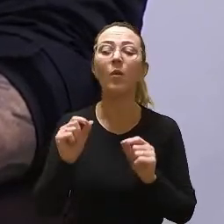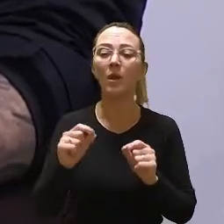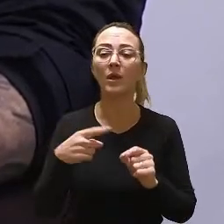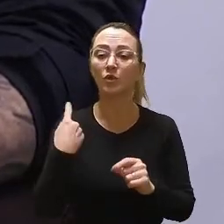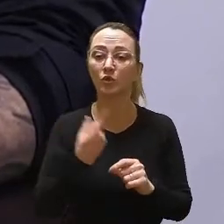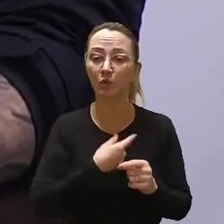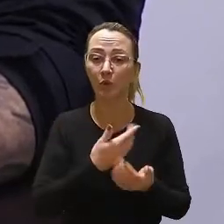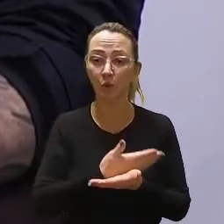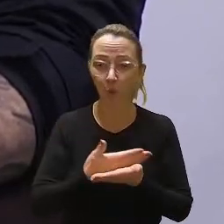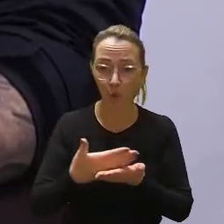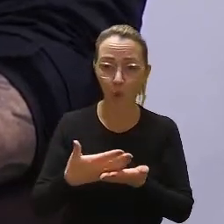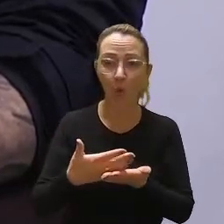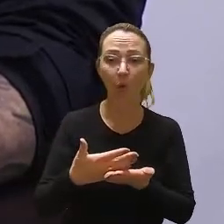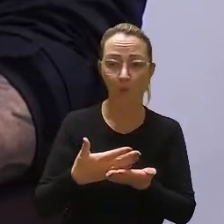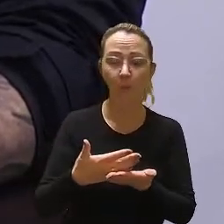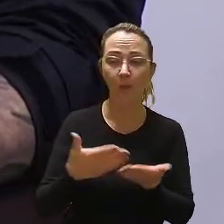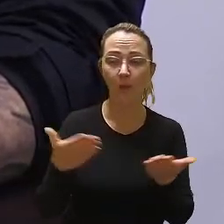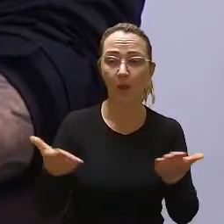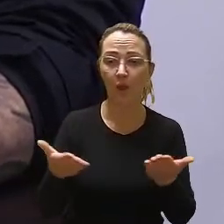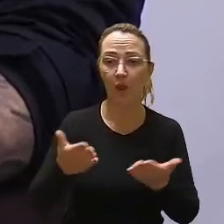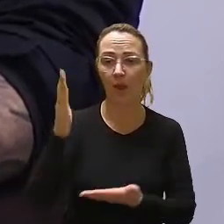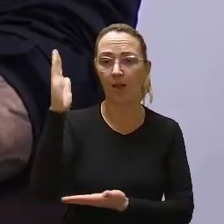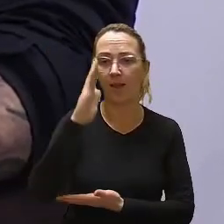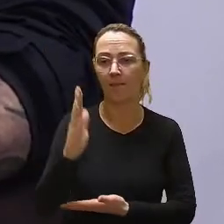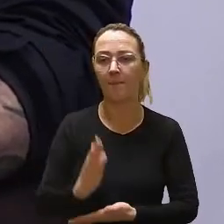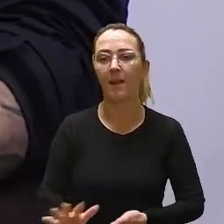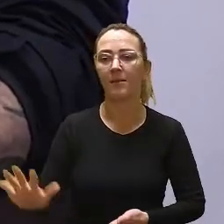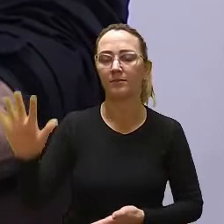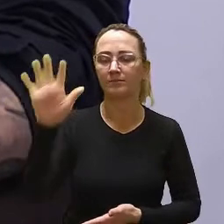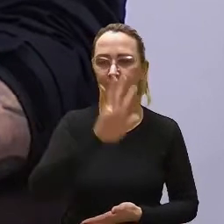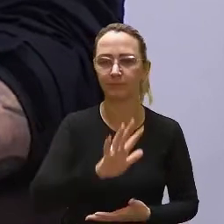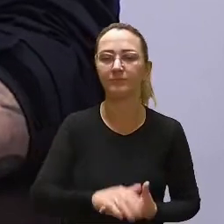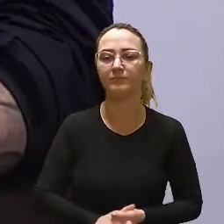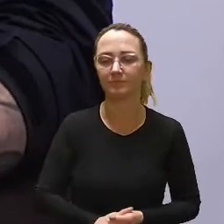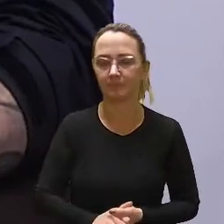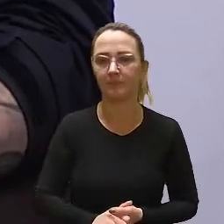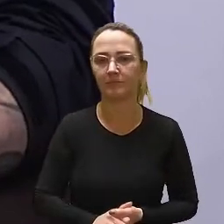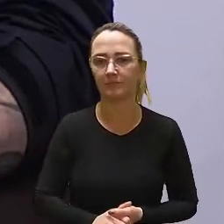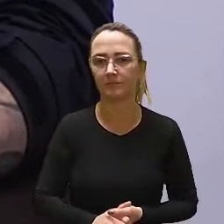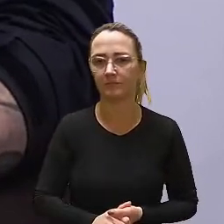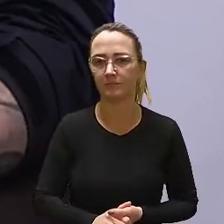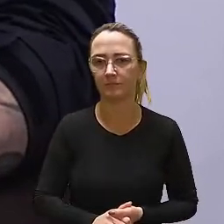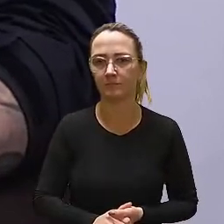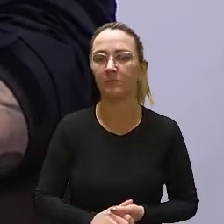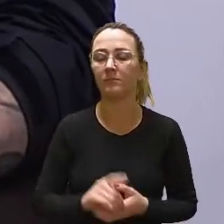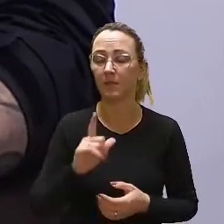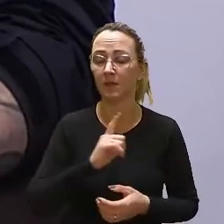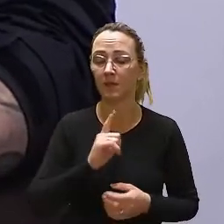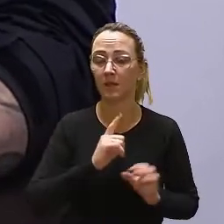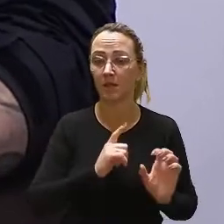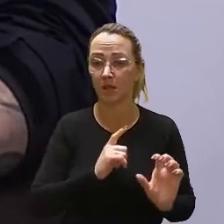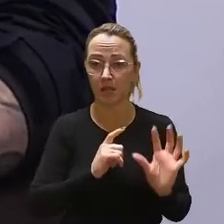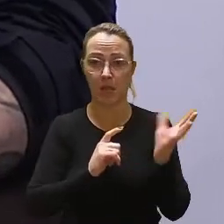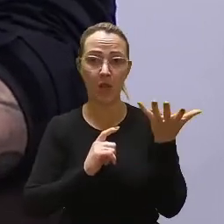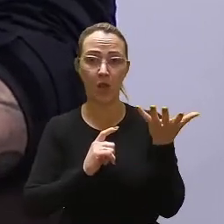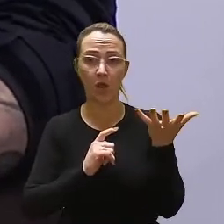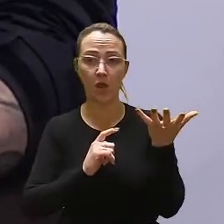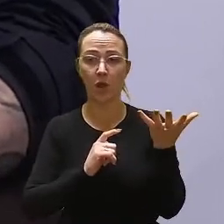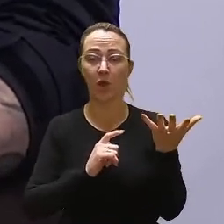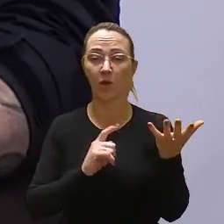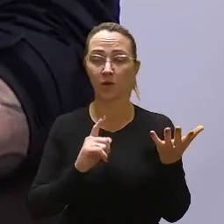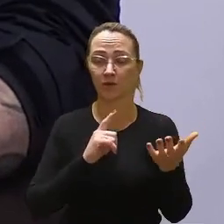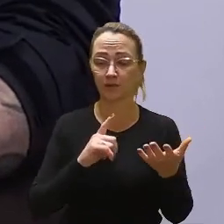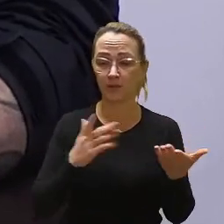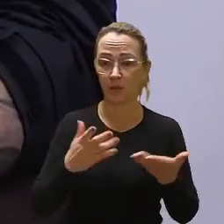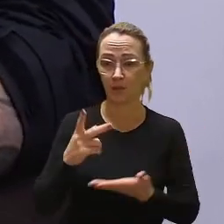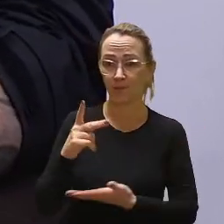iremos iniciar no Brasil inteiro, para que, ao ocorrer o golpe do Pix, como ocorre